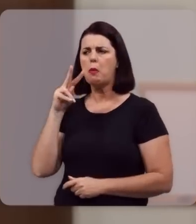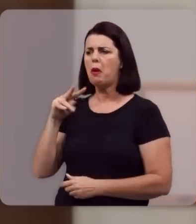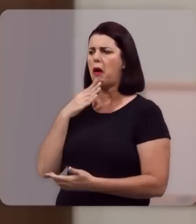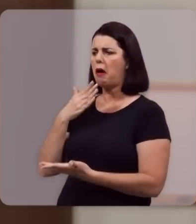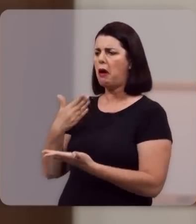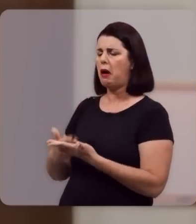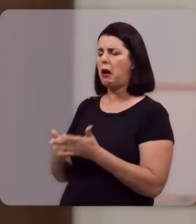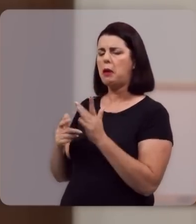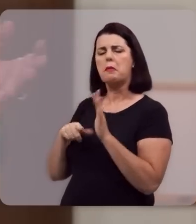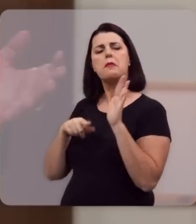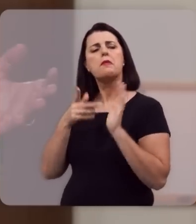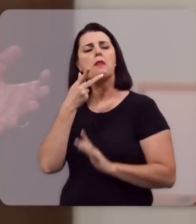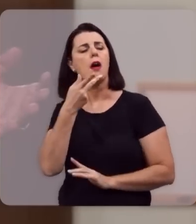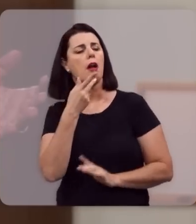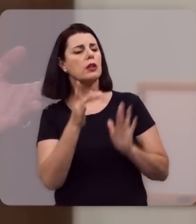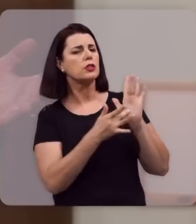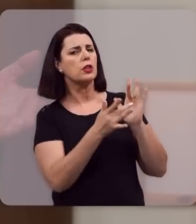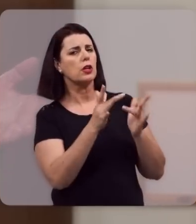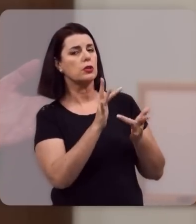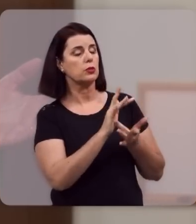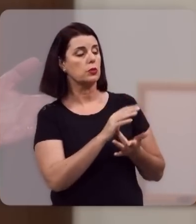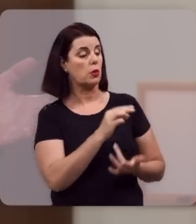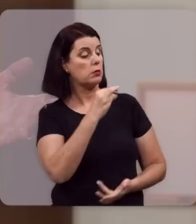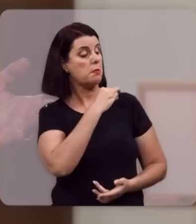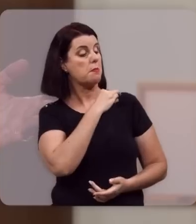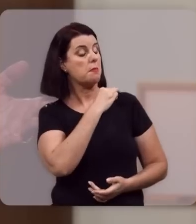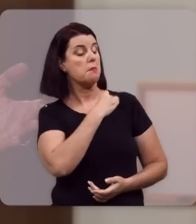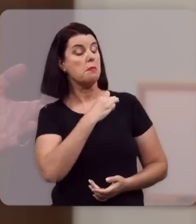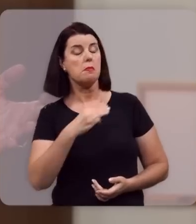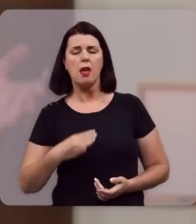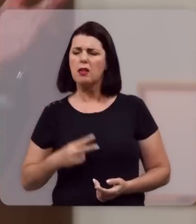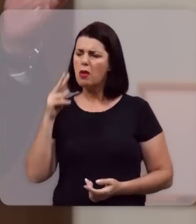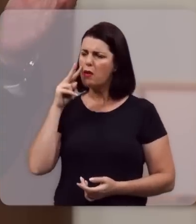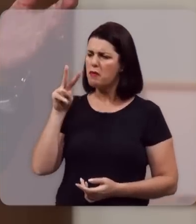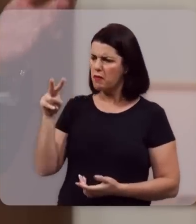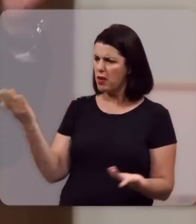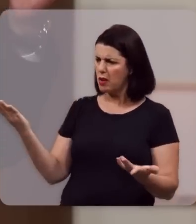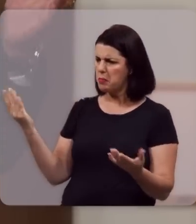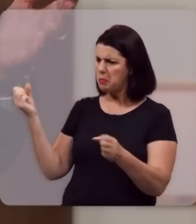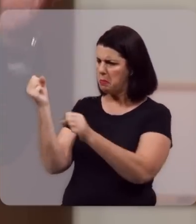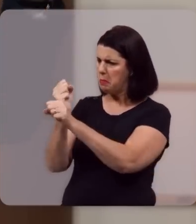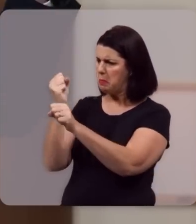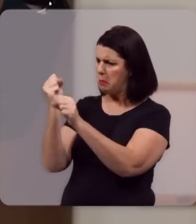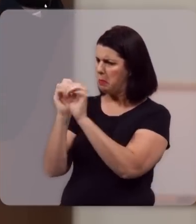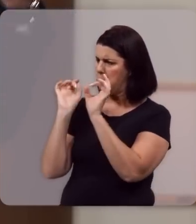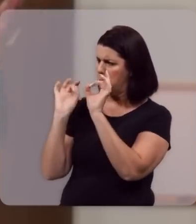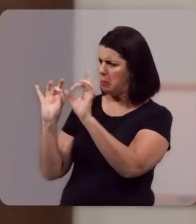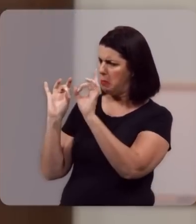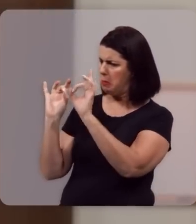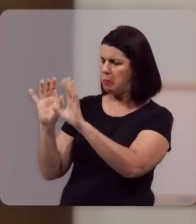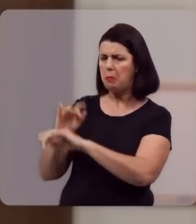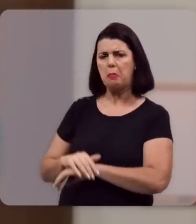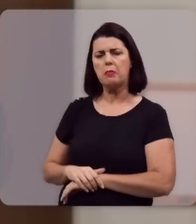dizem assim para Jesus: Mestre, vede, que templo, que obras, que